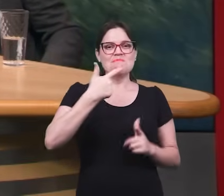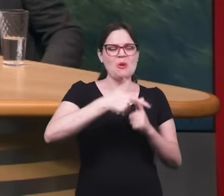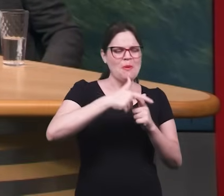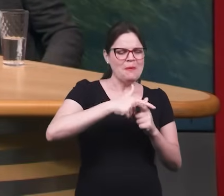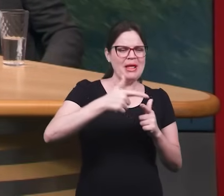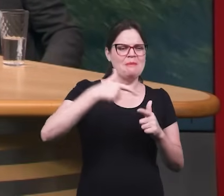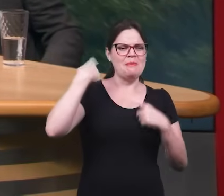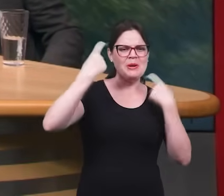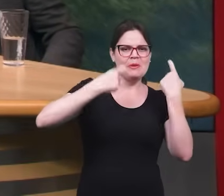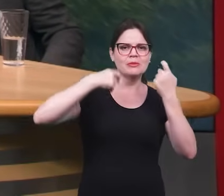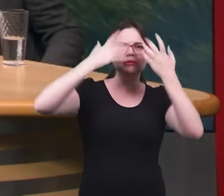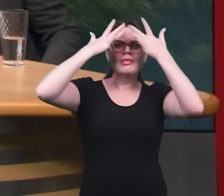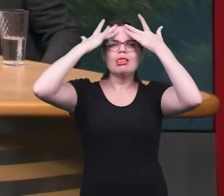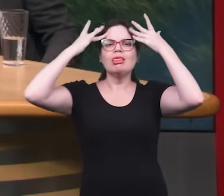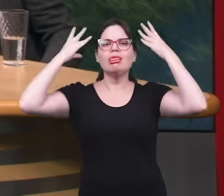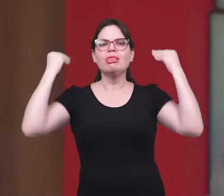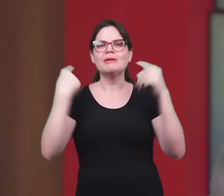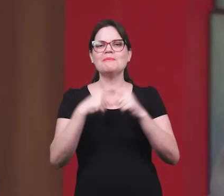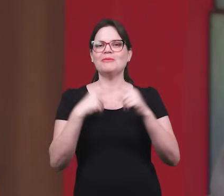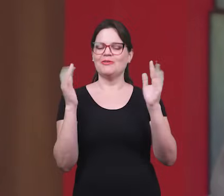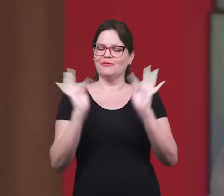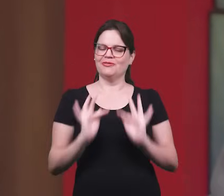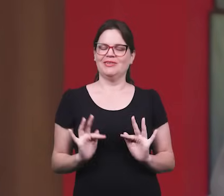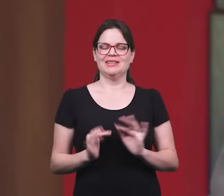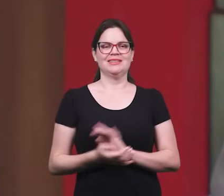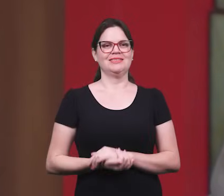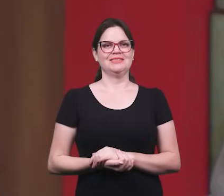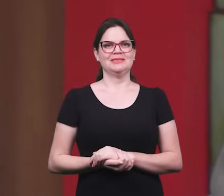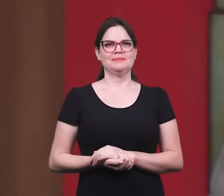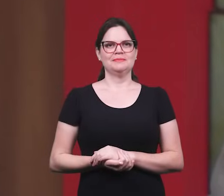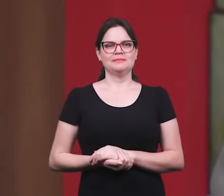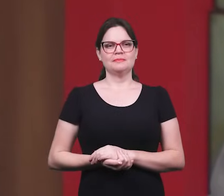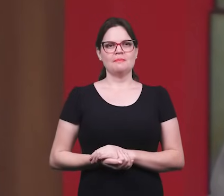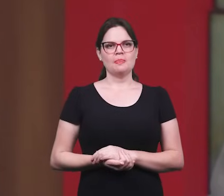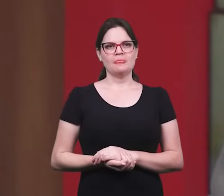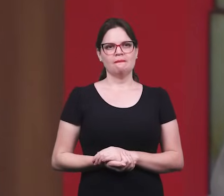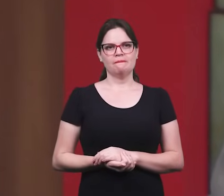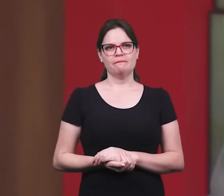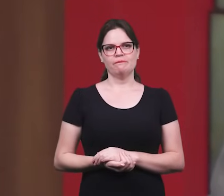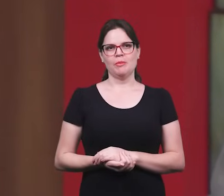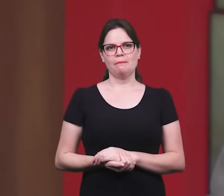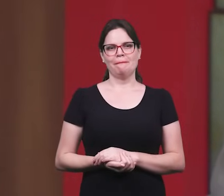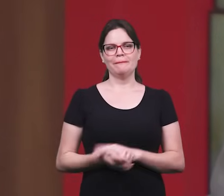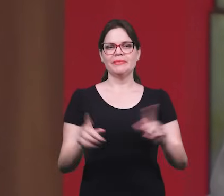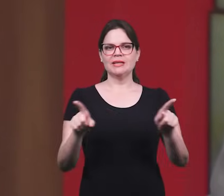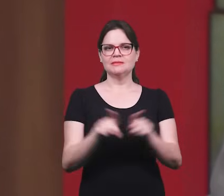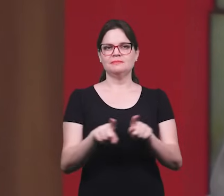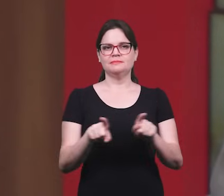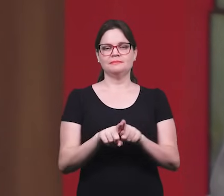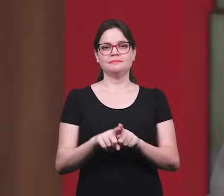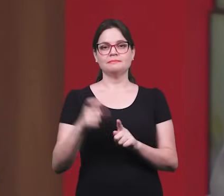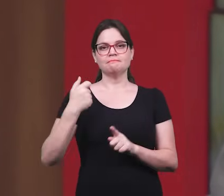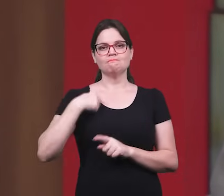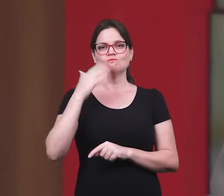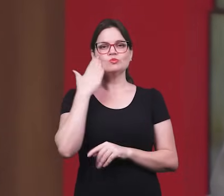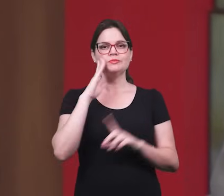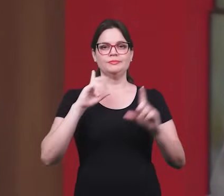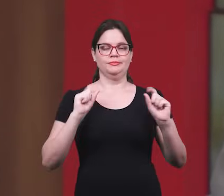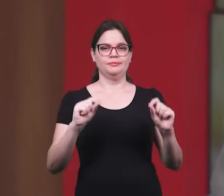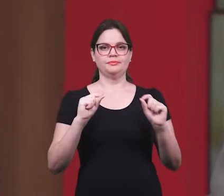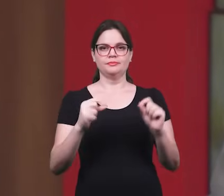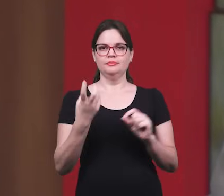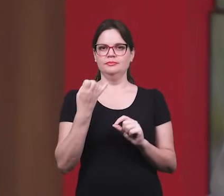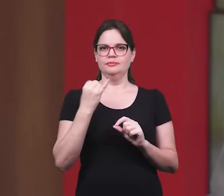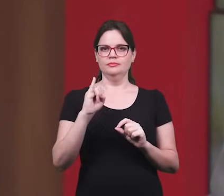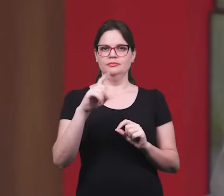preocupações e eu vou vou eh até entendo uma coisa quando há essa